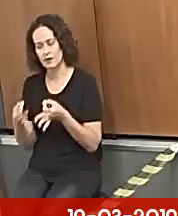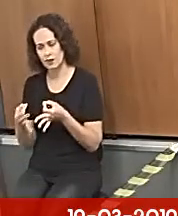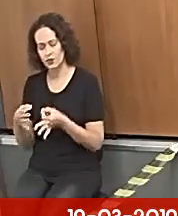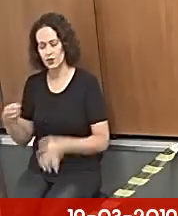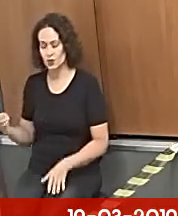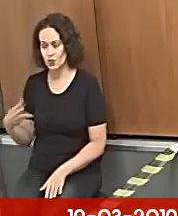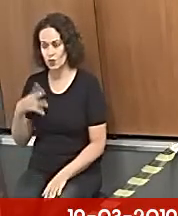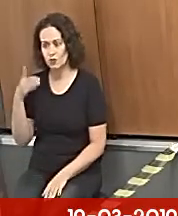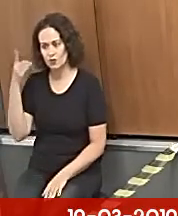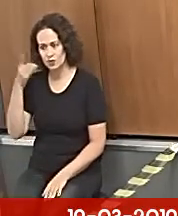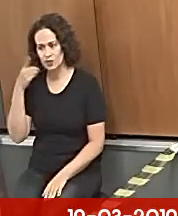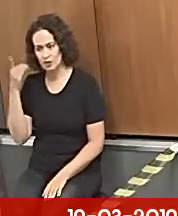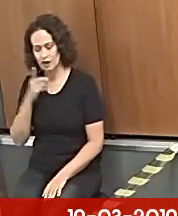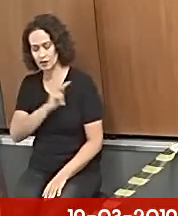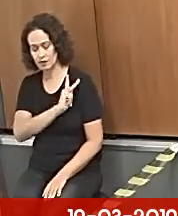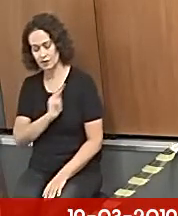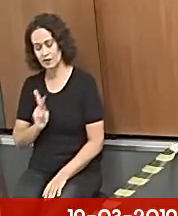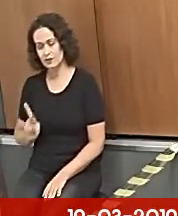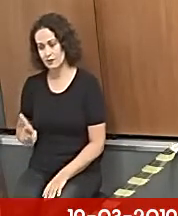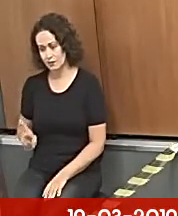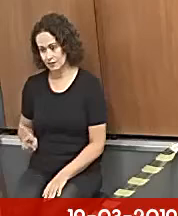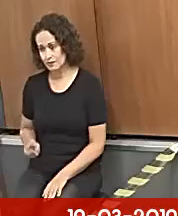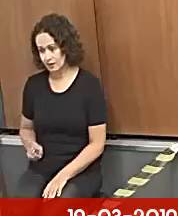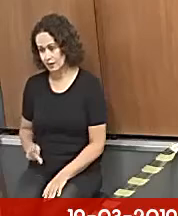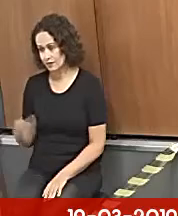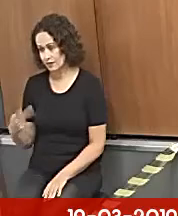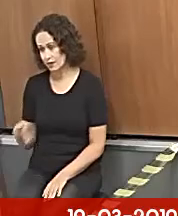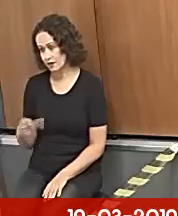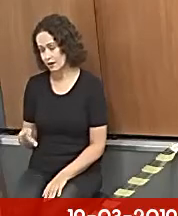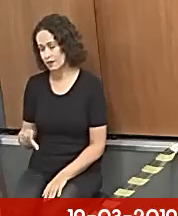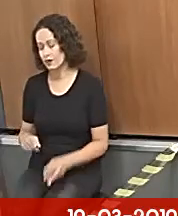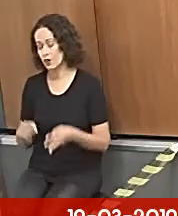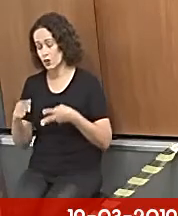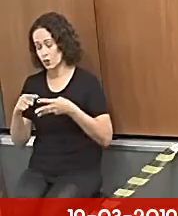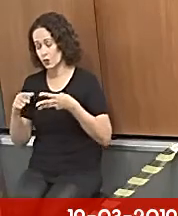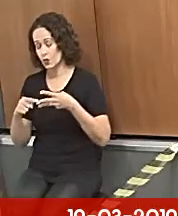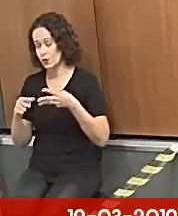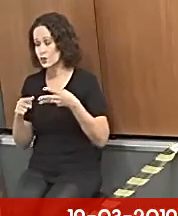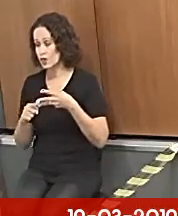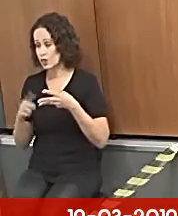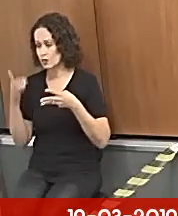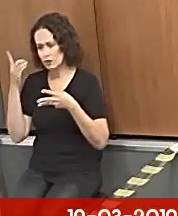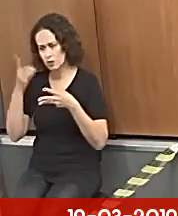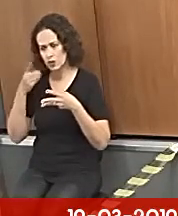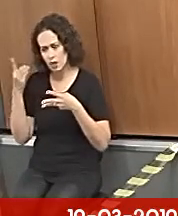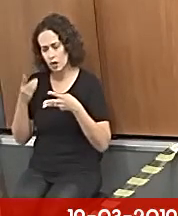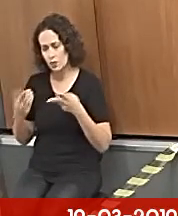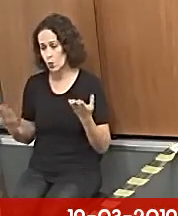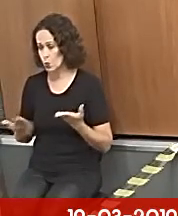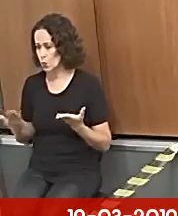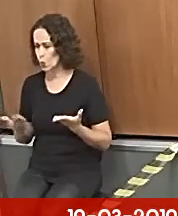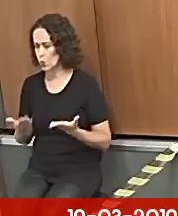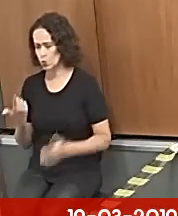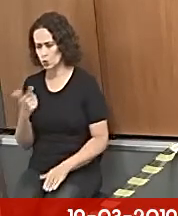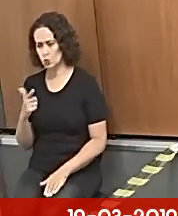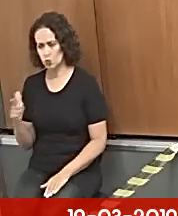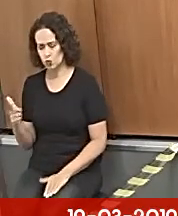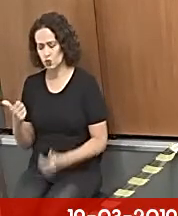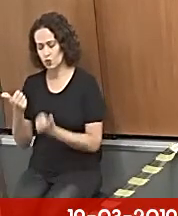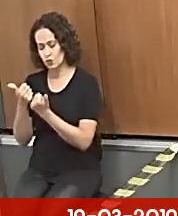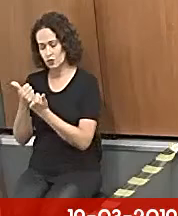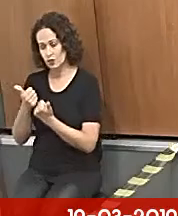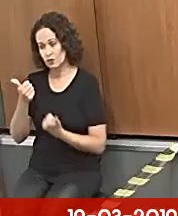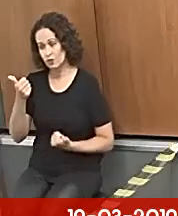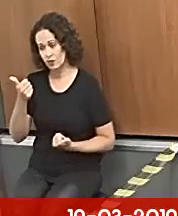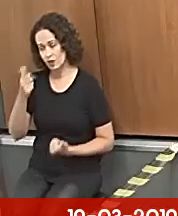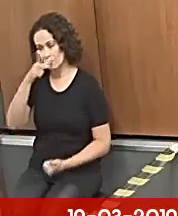o presidente dessa comissão os outros três deputados o que não esteve aqui hoje é o vice prefeito de pouso alegre